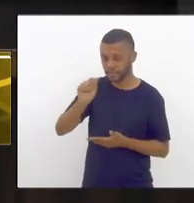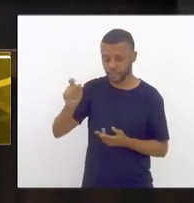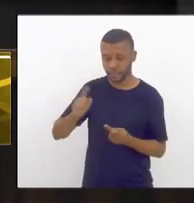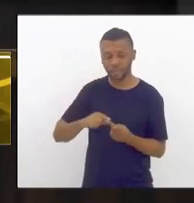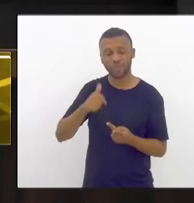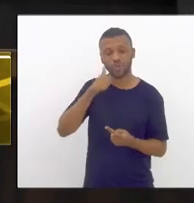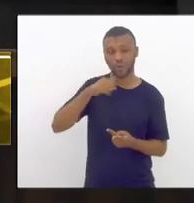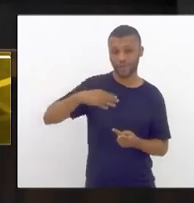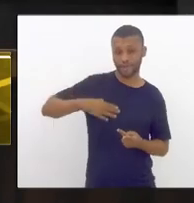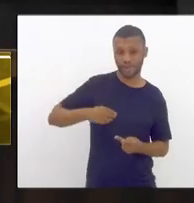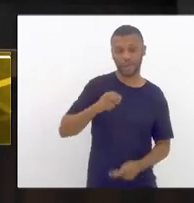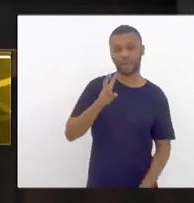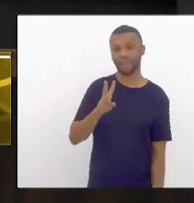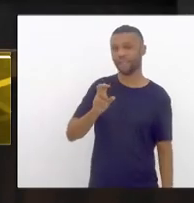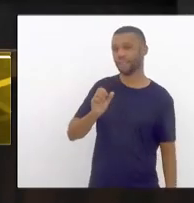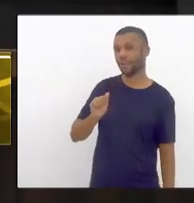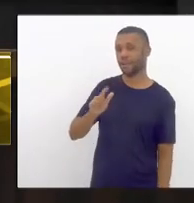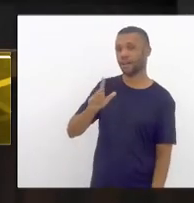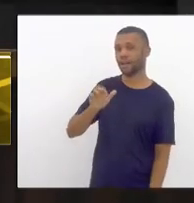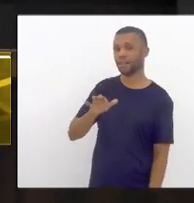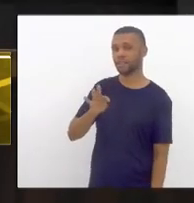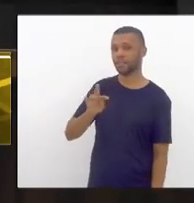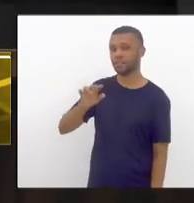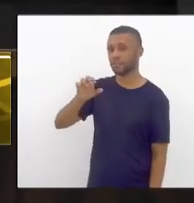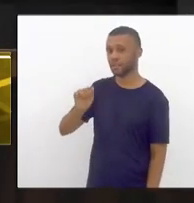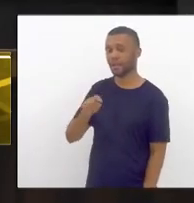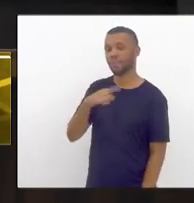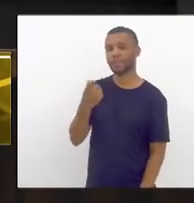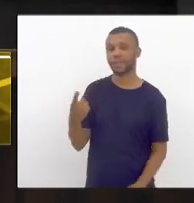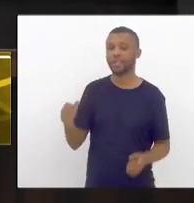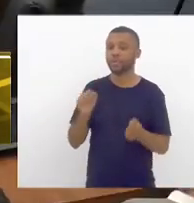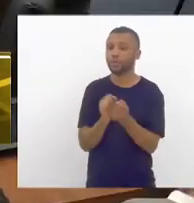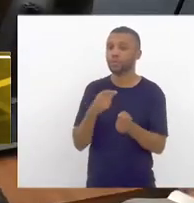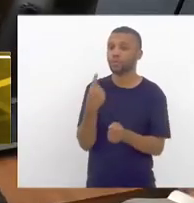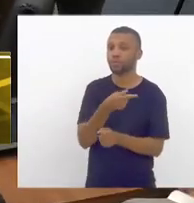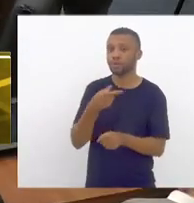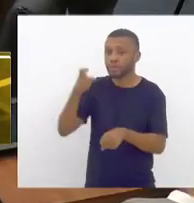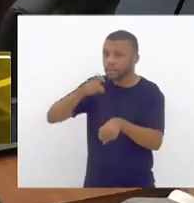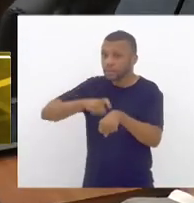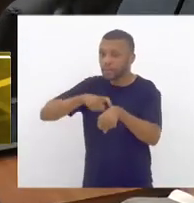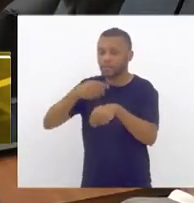em conosco nesse momento da outorga da medalha